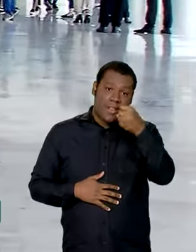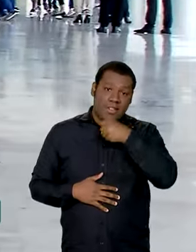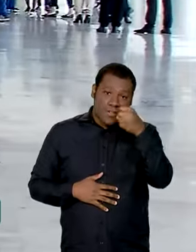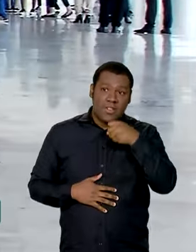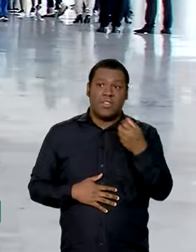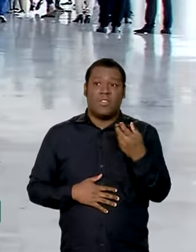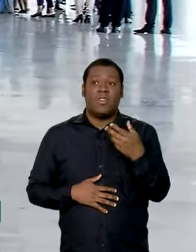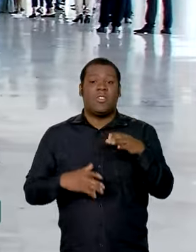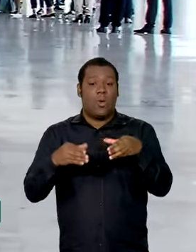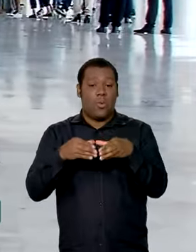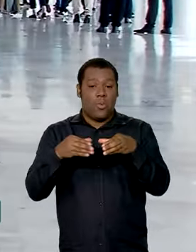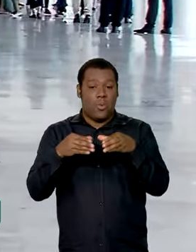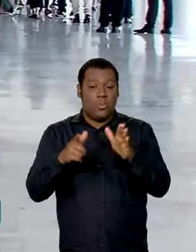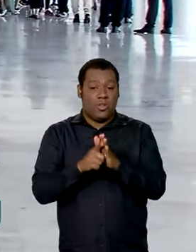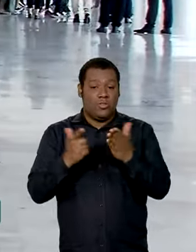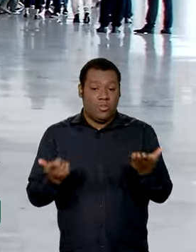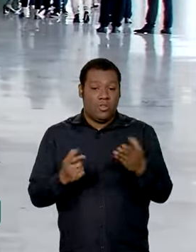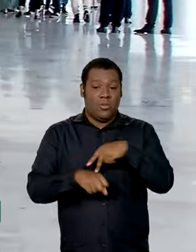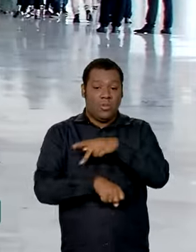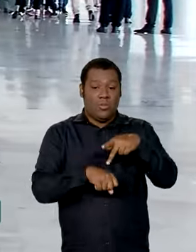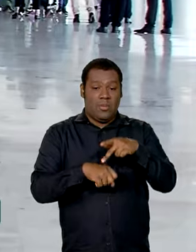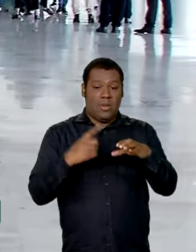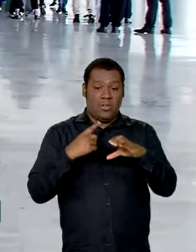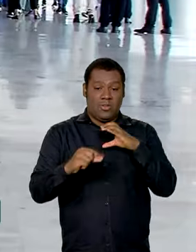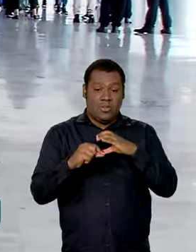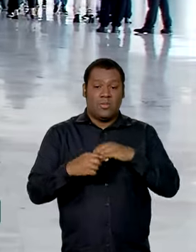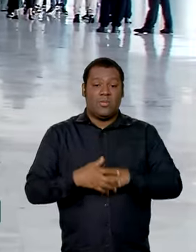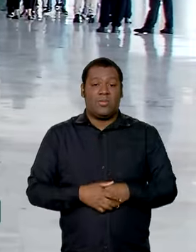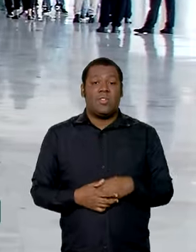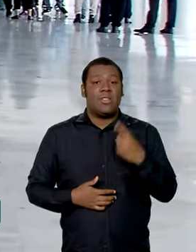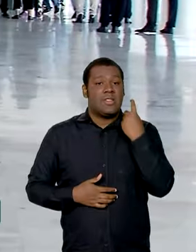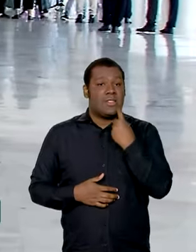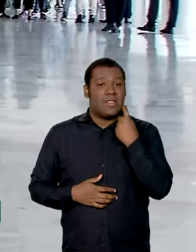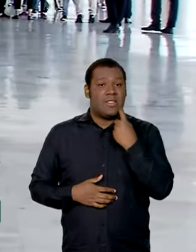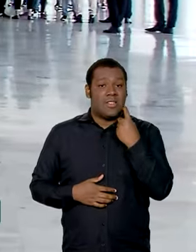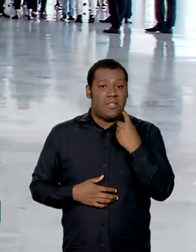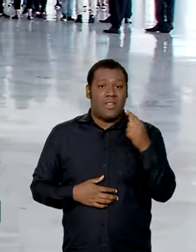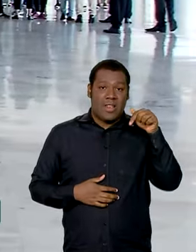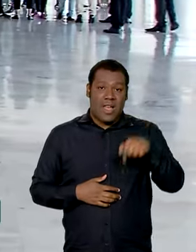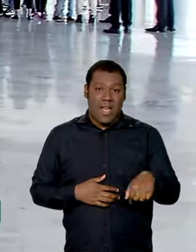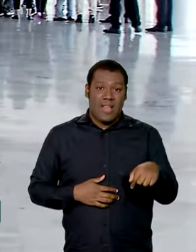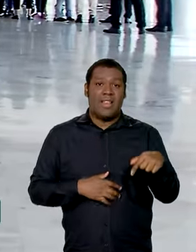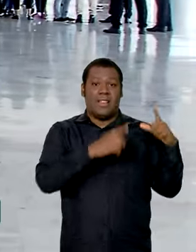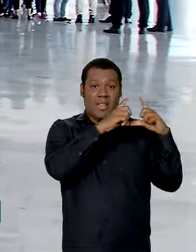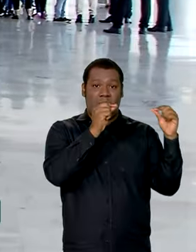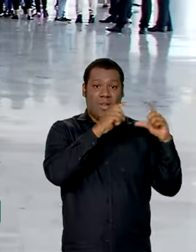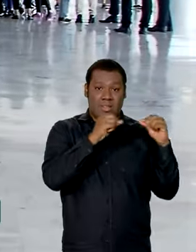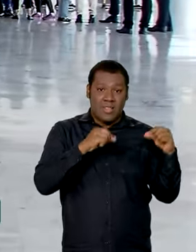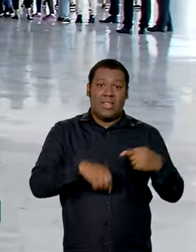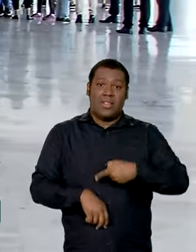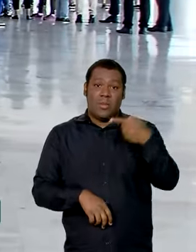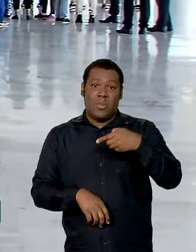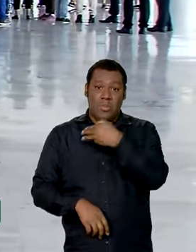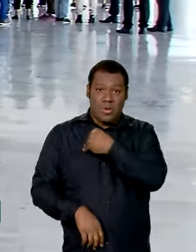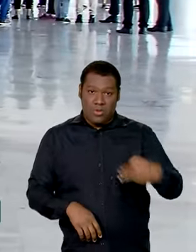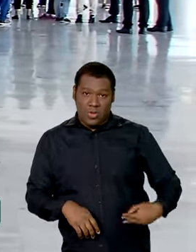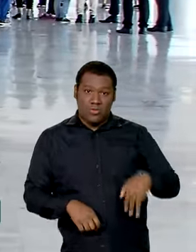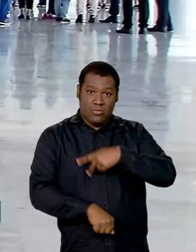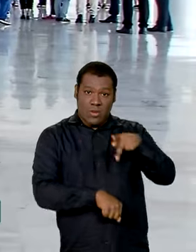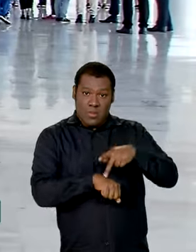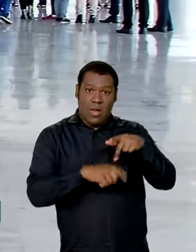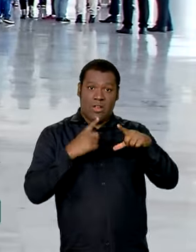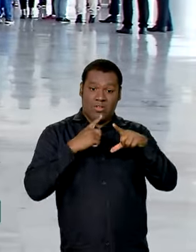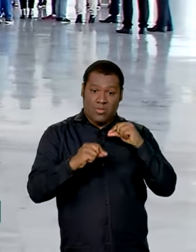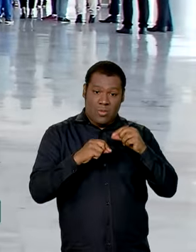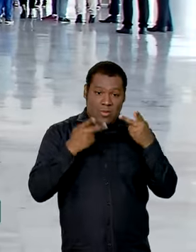eles. Lembrando que na próxima sexta-feira, ele vai receber aqui em Brasília o primeiro-ministro do Japão, Fumio Kishida.